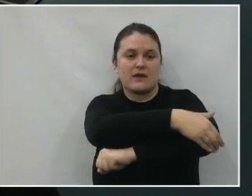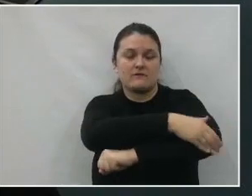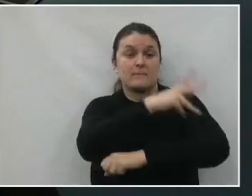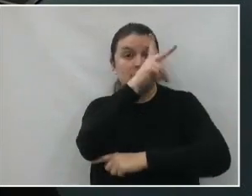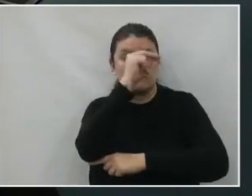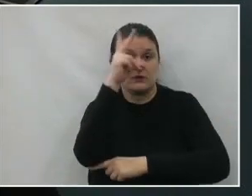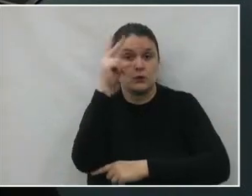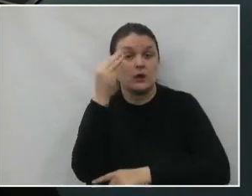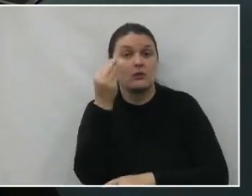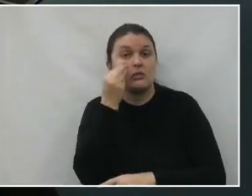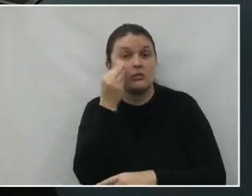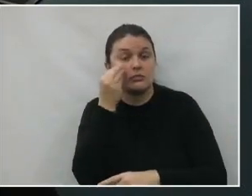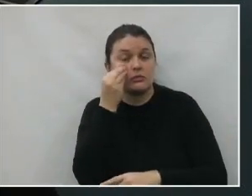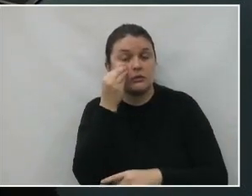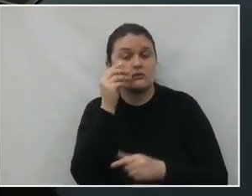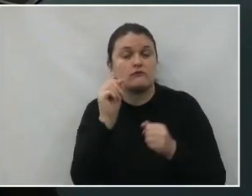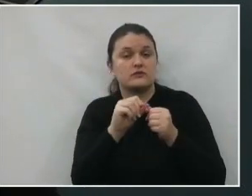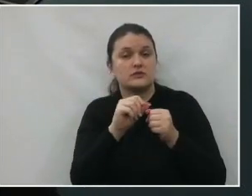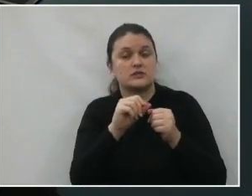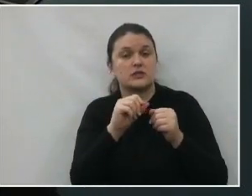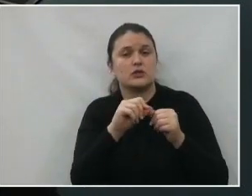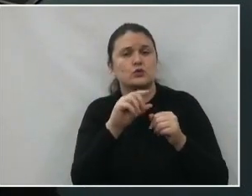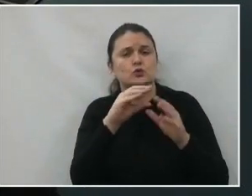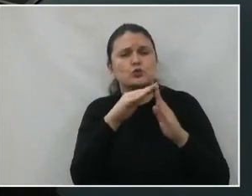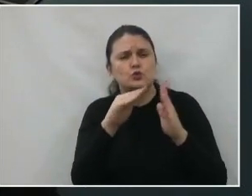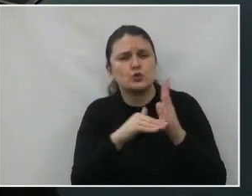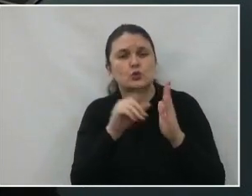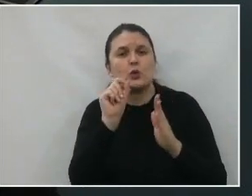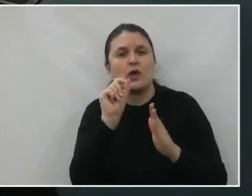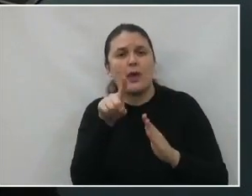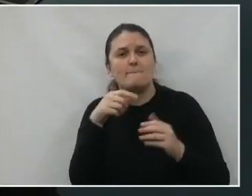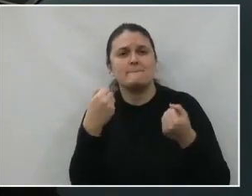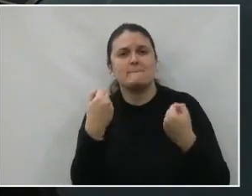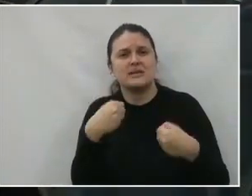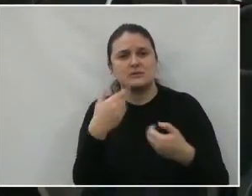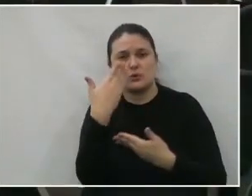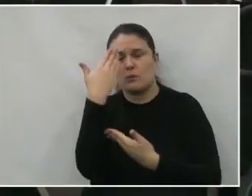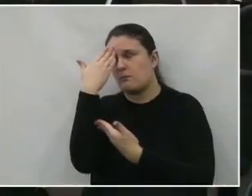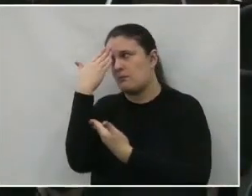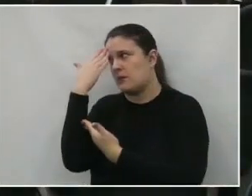máximo para que sejam atendidas todas as situações. Muito obrigado.